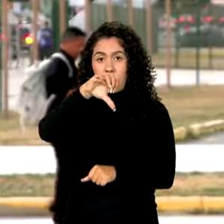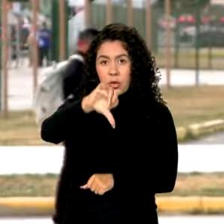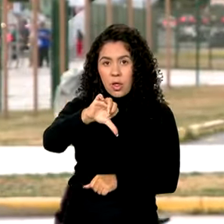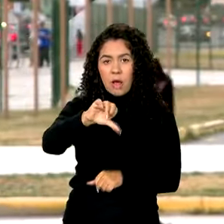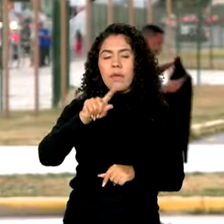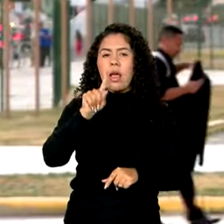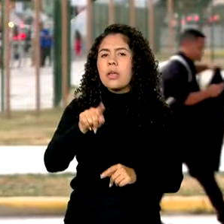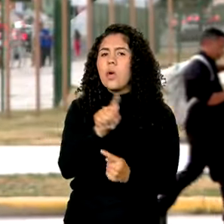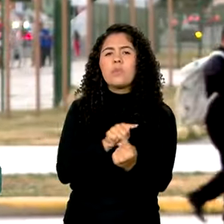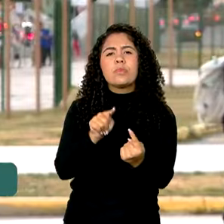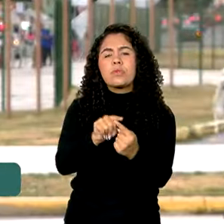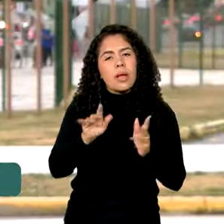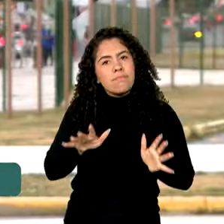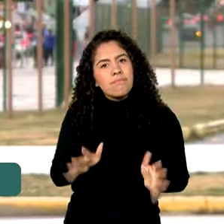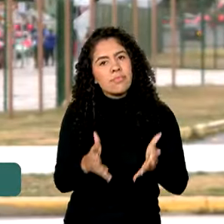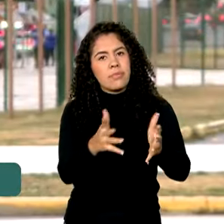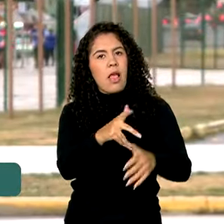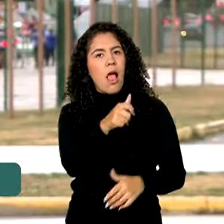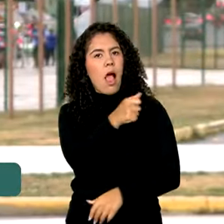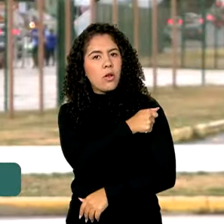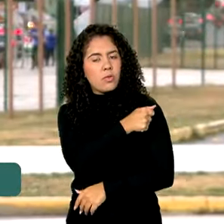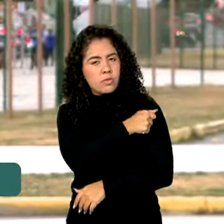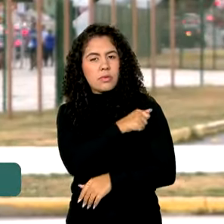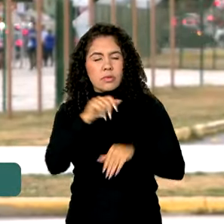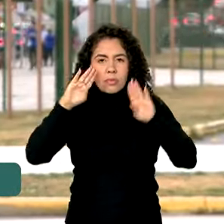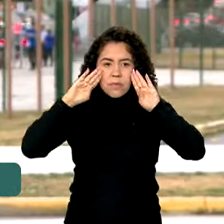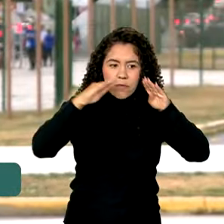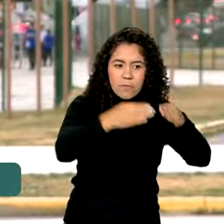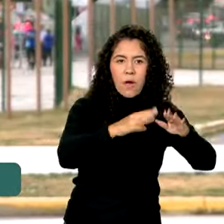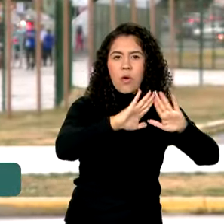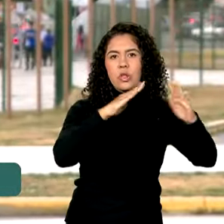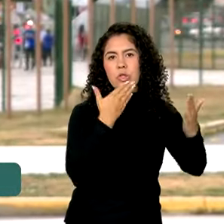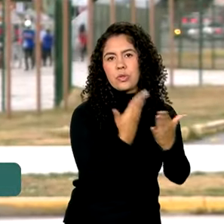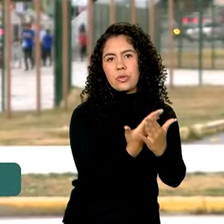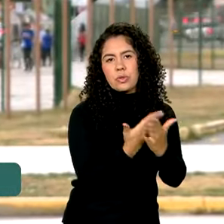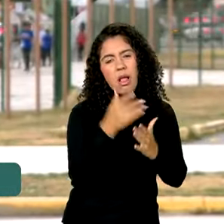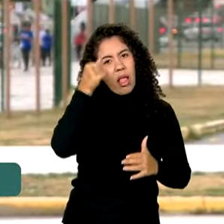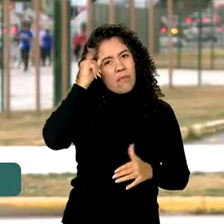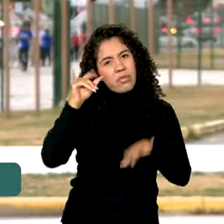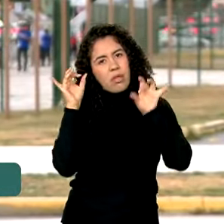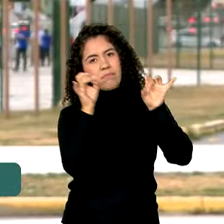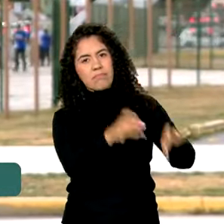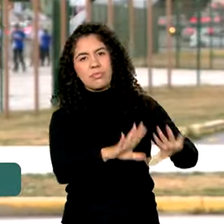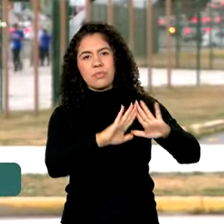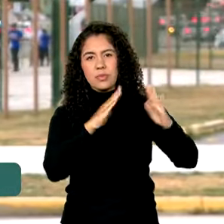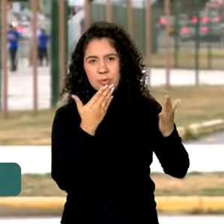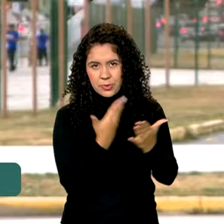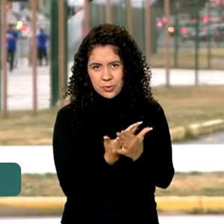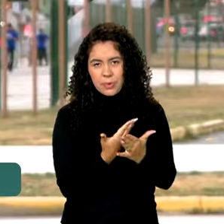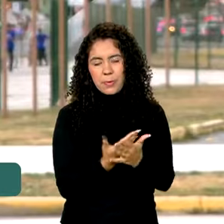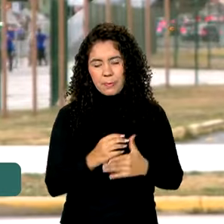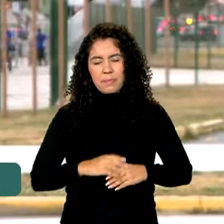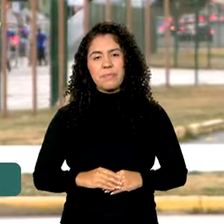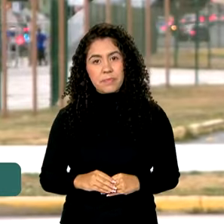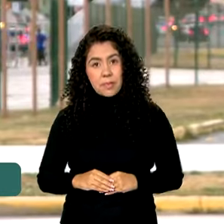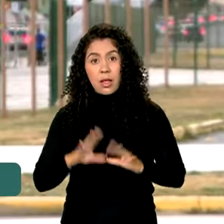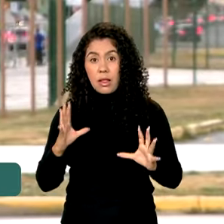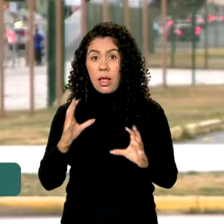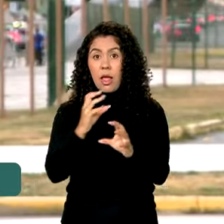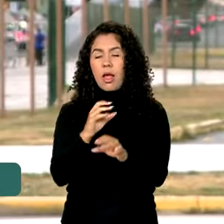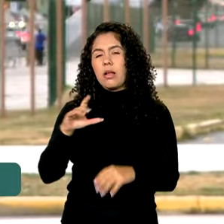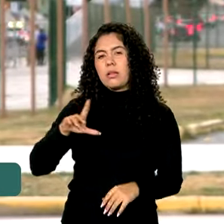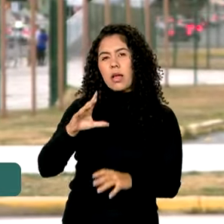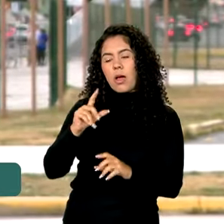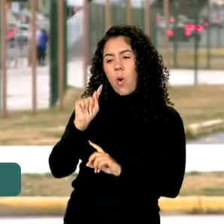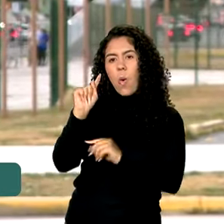seja, para que o aluno fique dedicado exclusivamente a estudar e não abandone a sala de aula para trabalhar. São mais de R$ 1.000